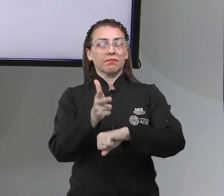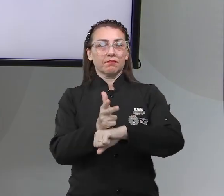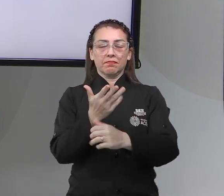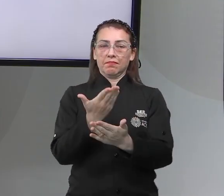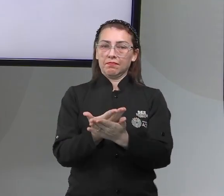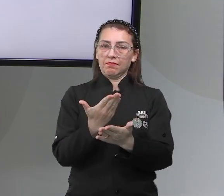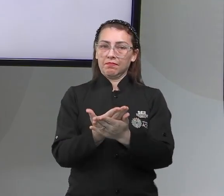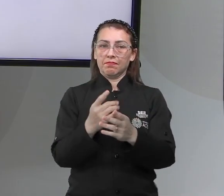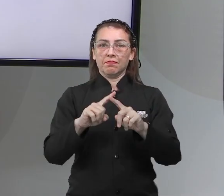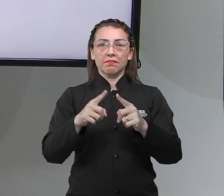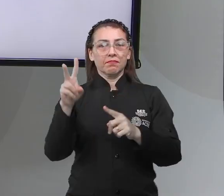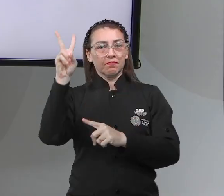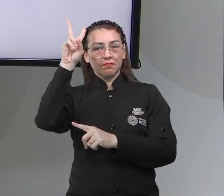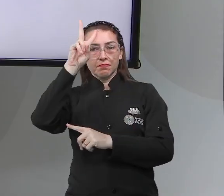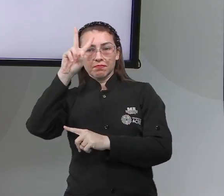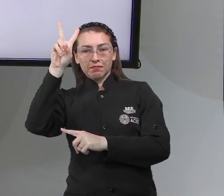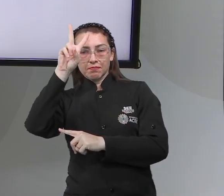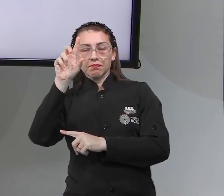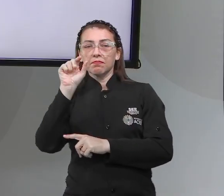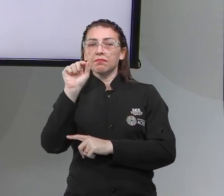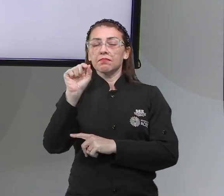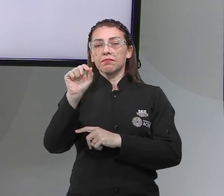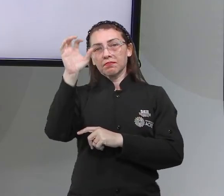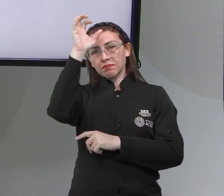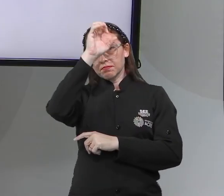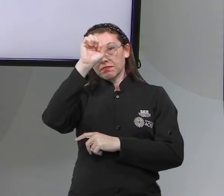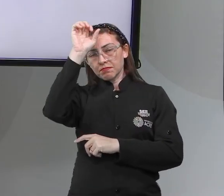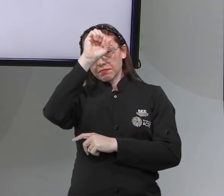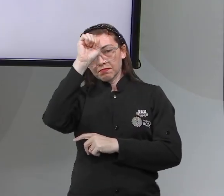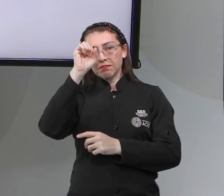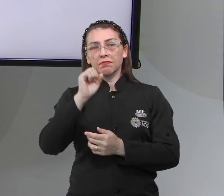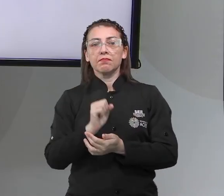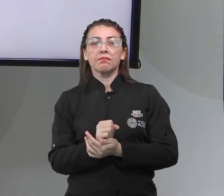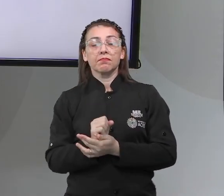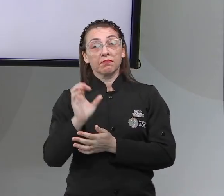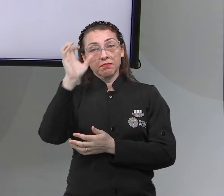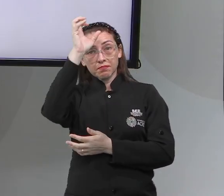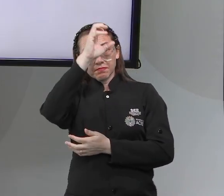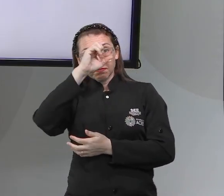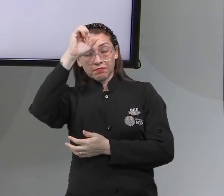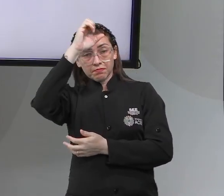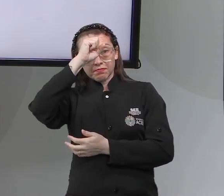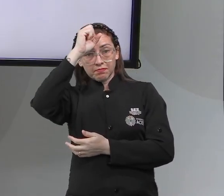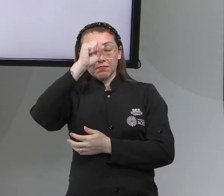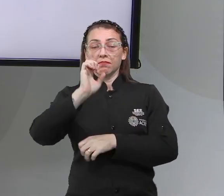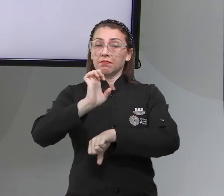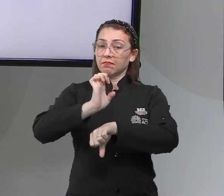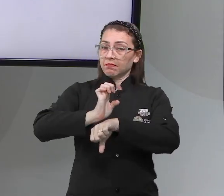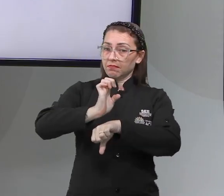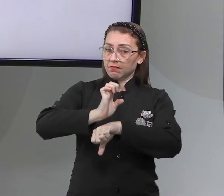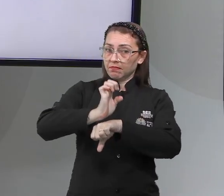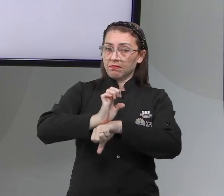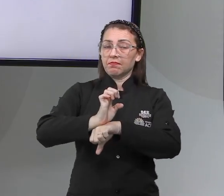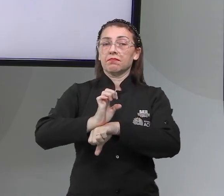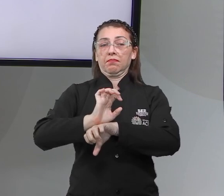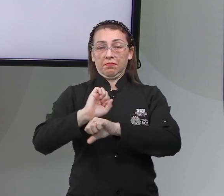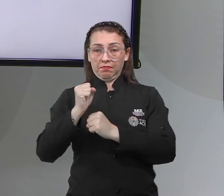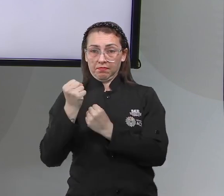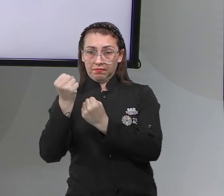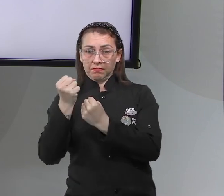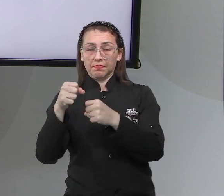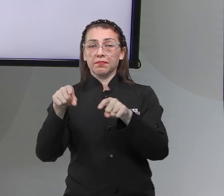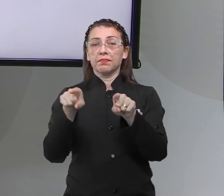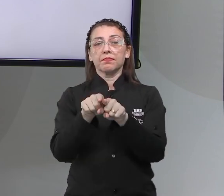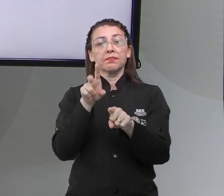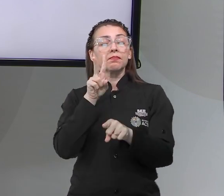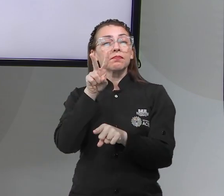videoaula, mas vamos relembrar um pouco o que foi que nós aprendemos aqui. Nós aprendemos a respeito do Estado e o poder.